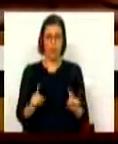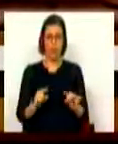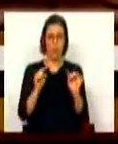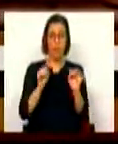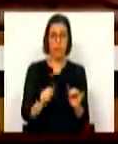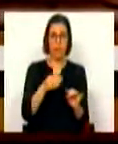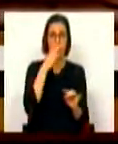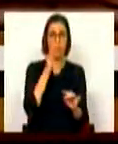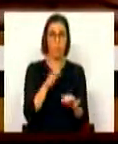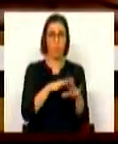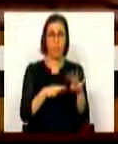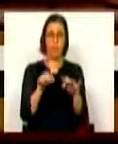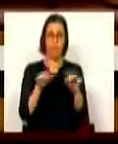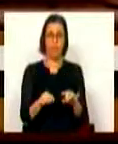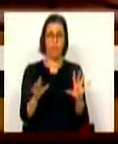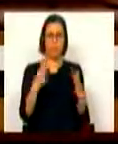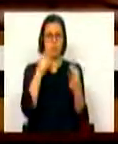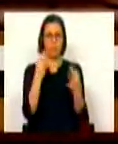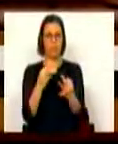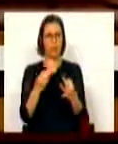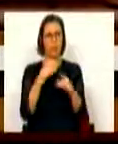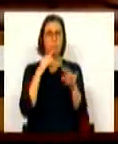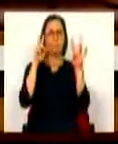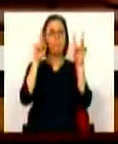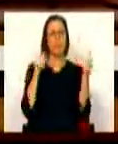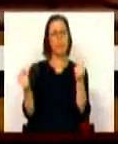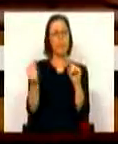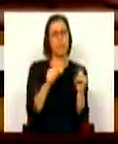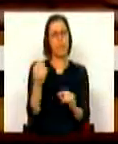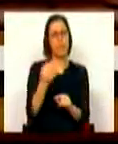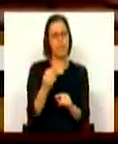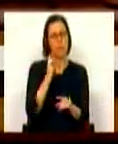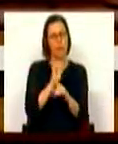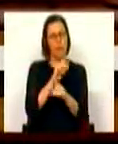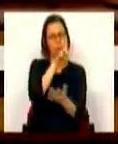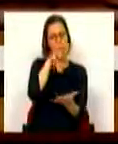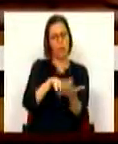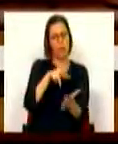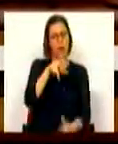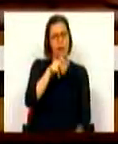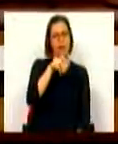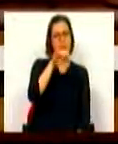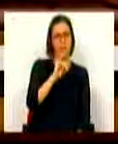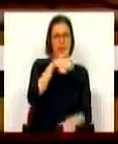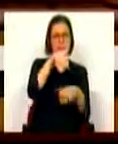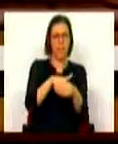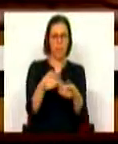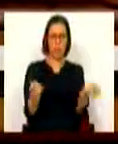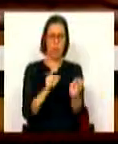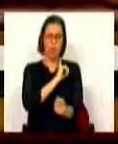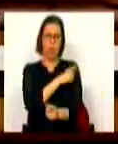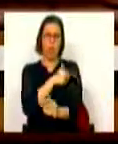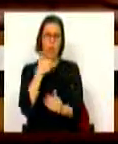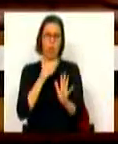aqui, essa referência foi aqui feita, e, obviamente, isso é matéria que foi discutida a quando da aprovação do RASI no seio do órgão